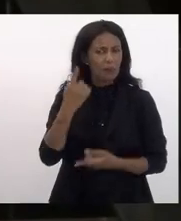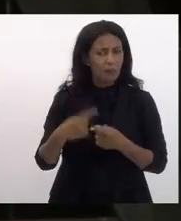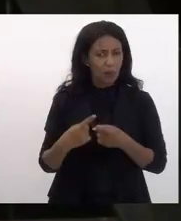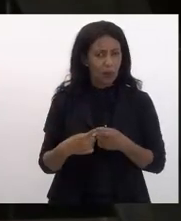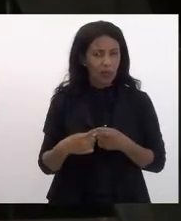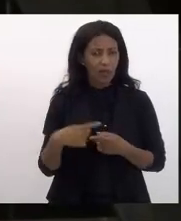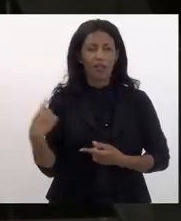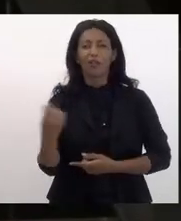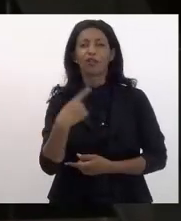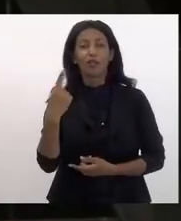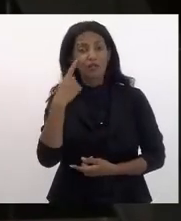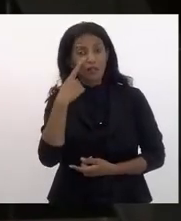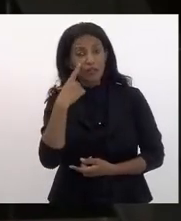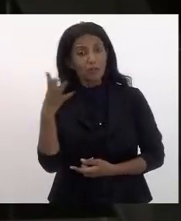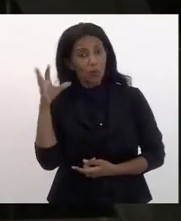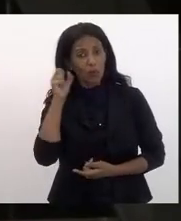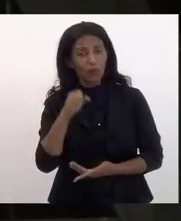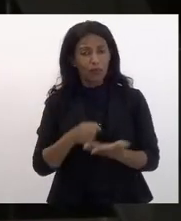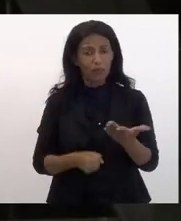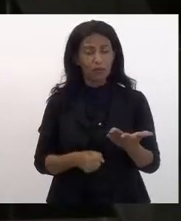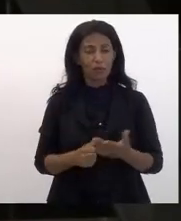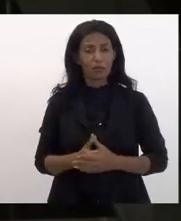Nós queríamos ouvi-los.